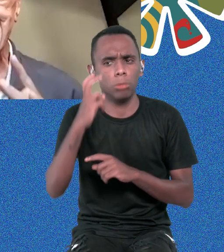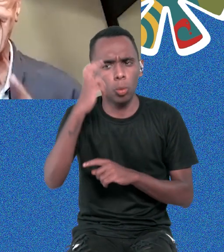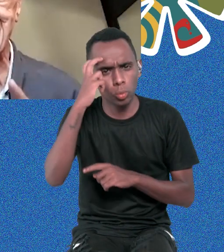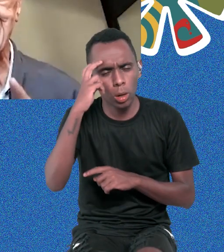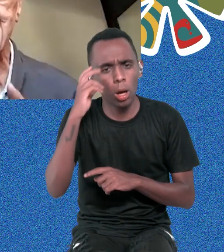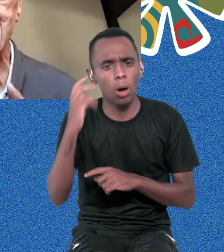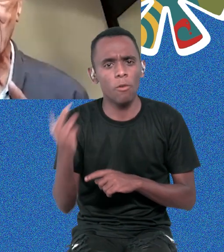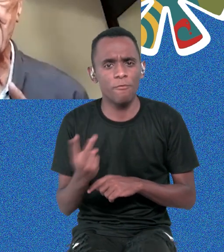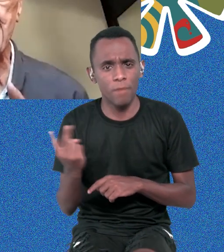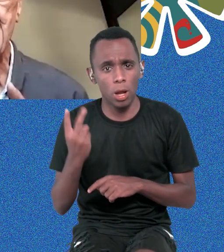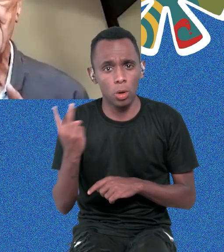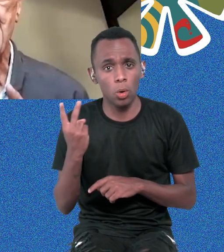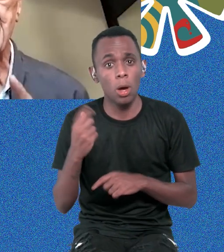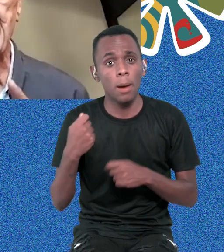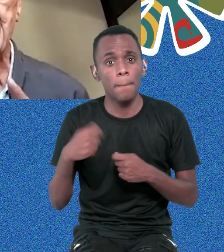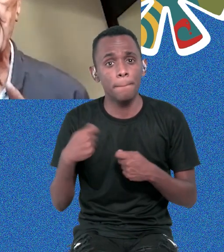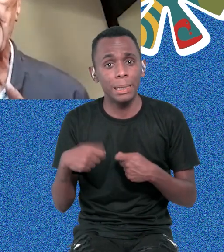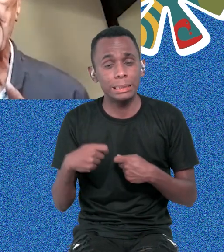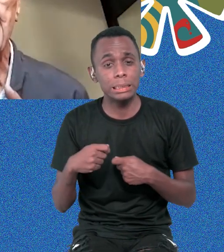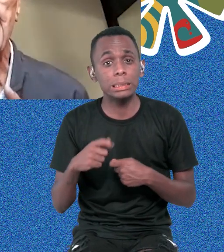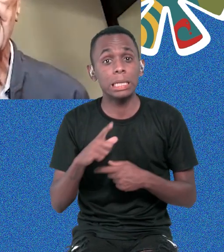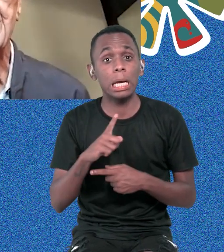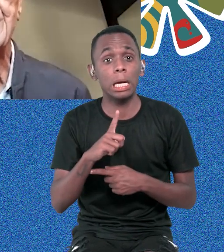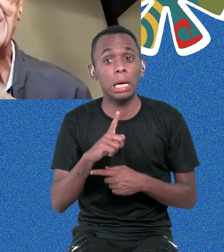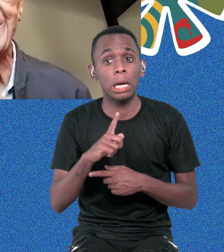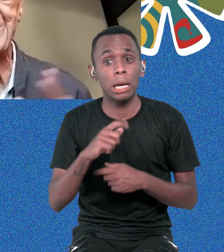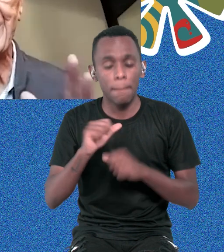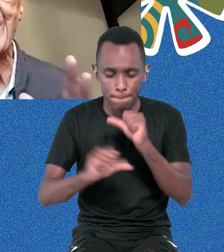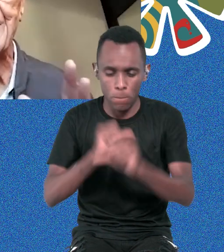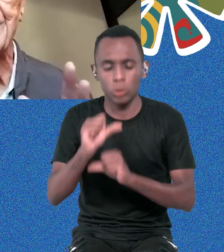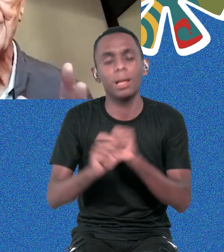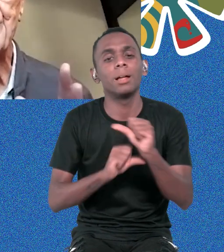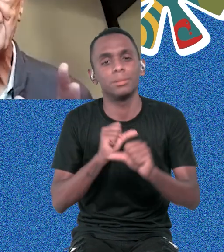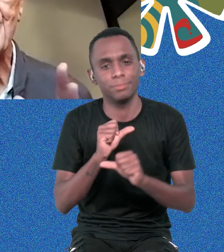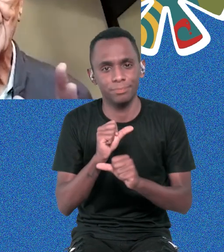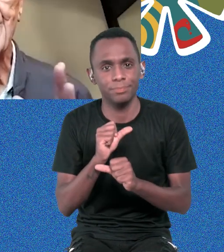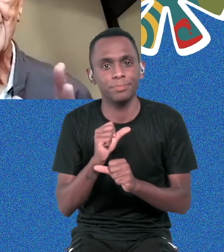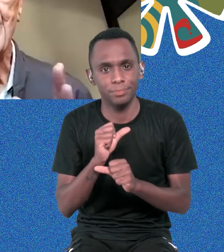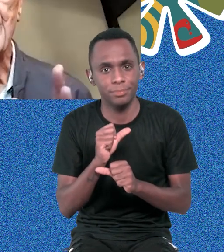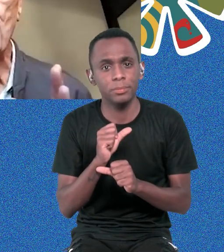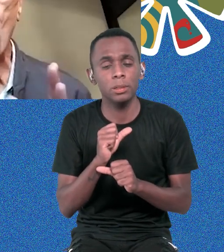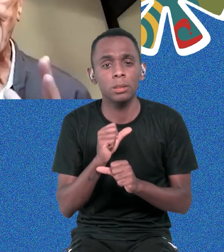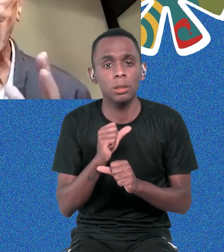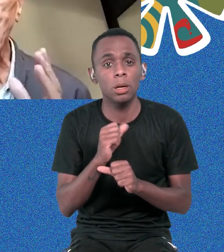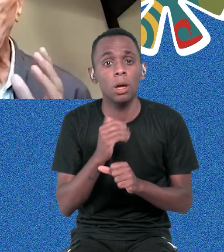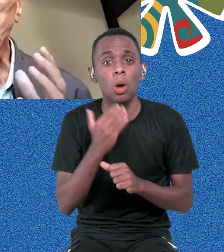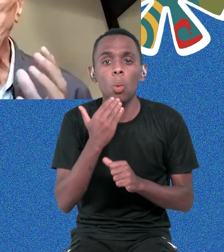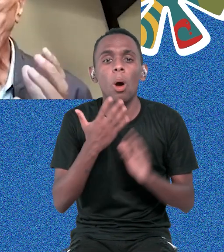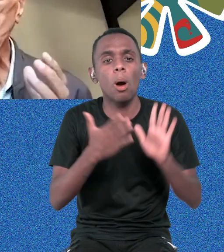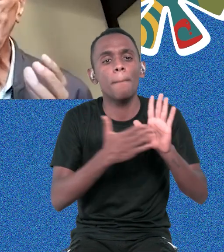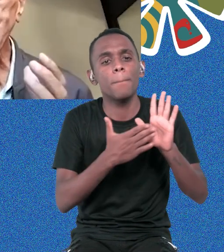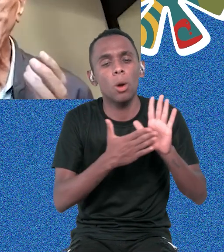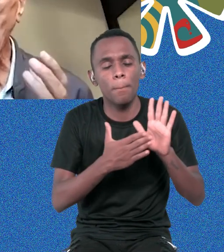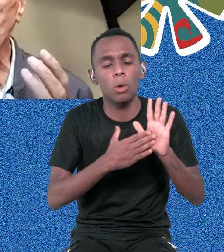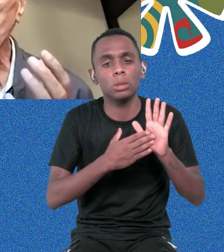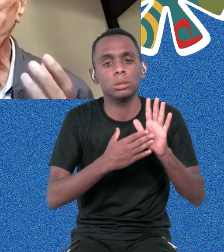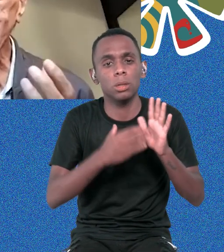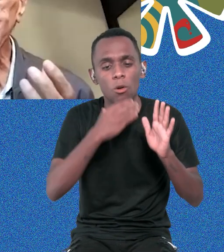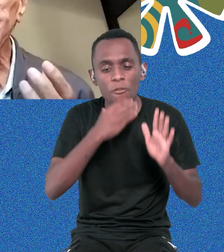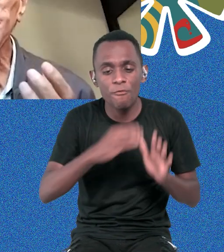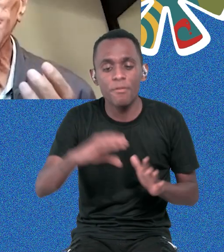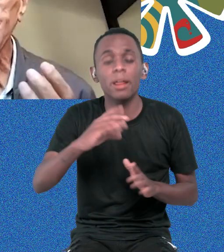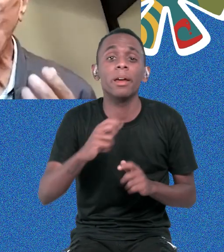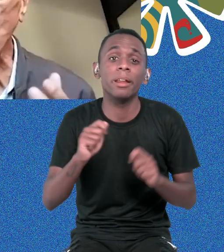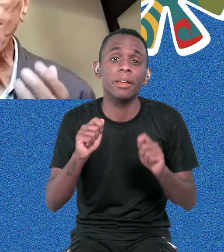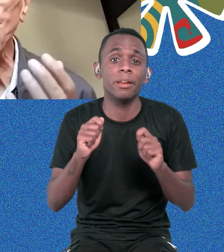maneira tão forte, tem que ser desterrada. E qual é a proposta que Paulo nos